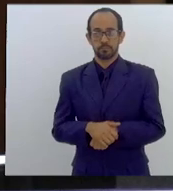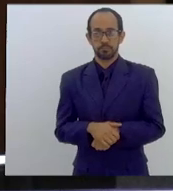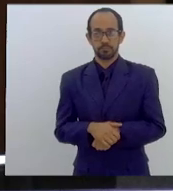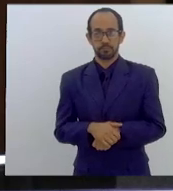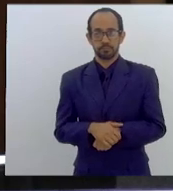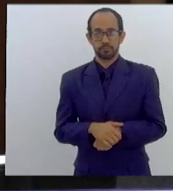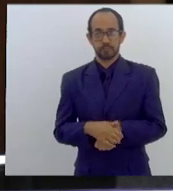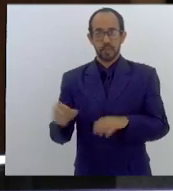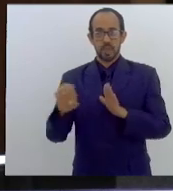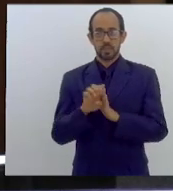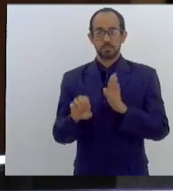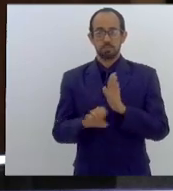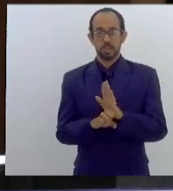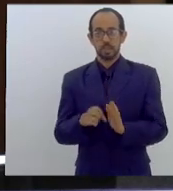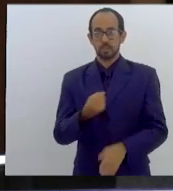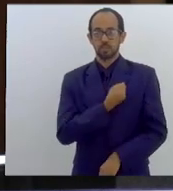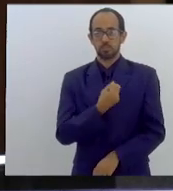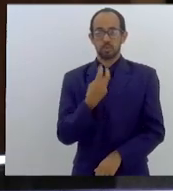as emendas